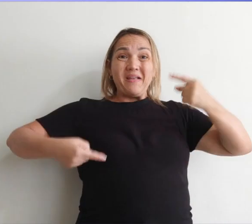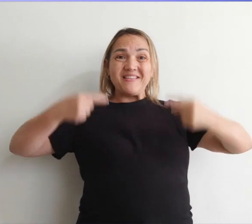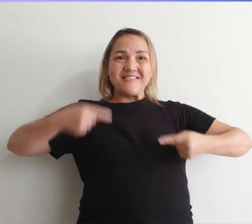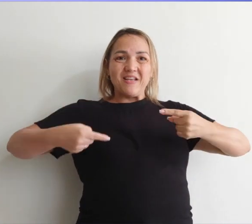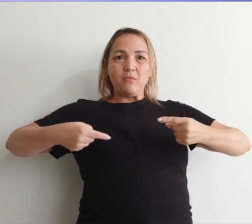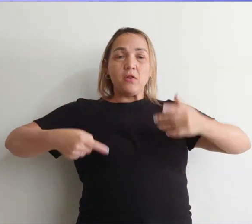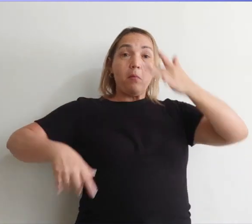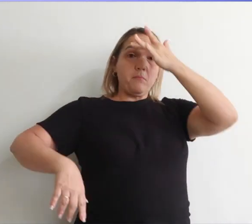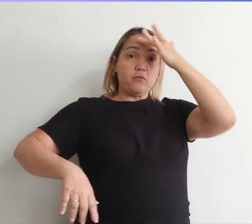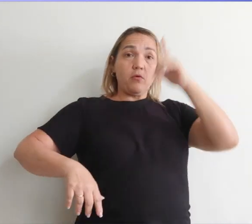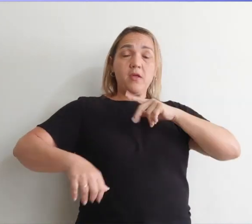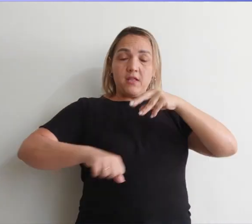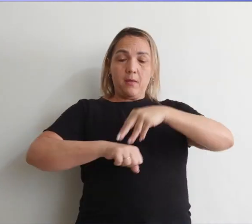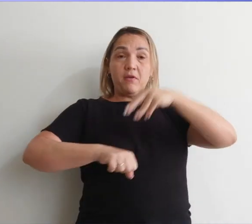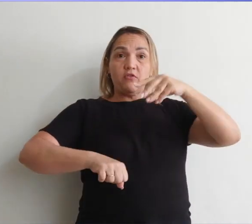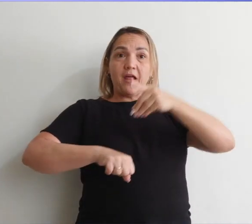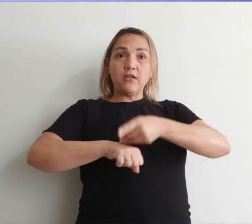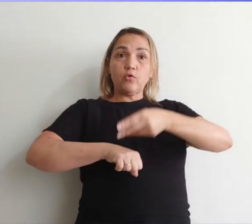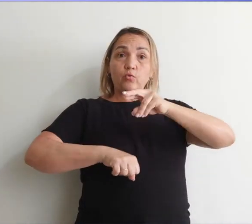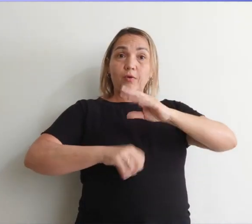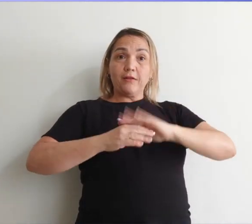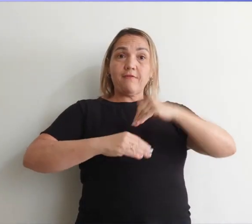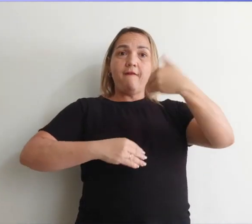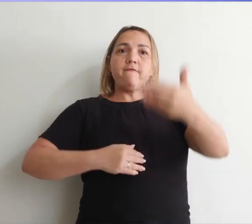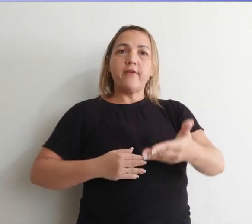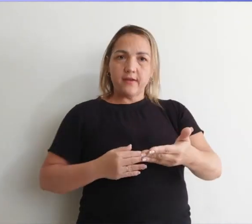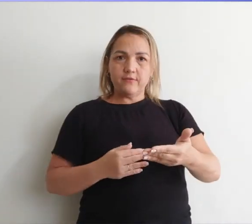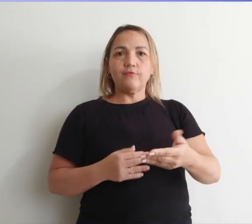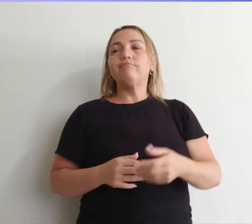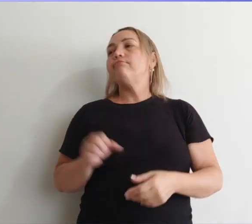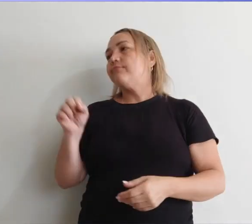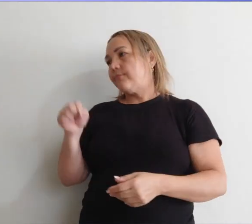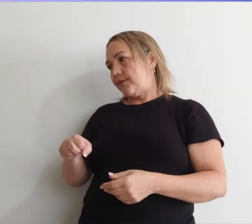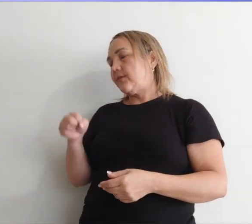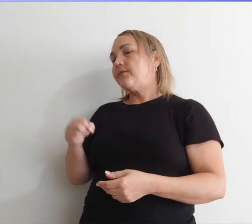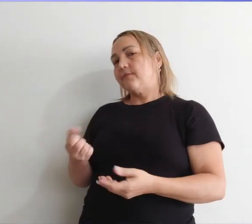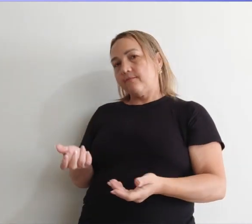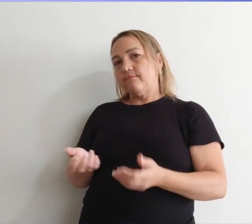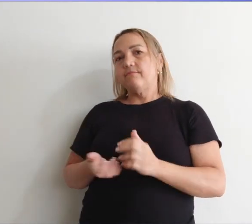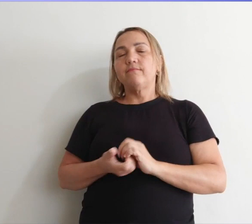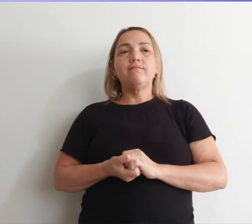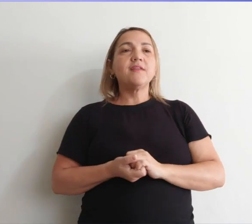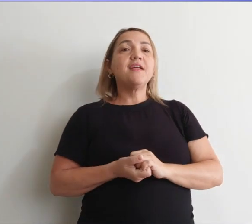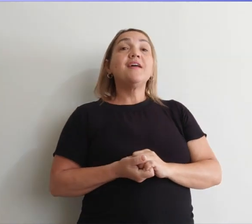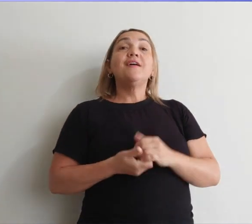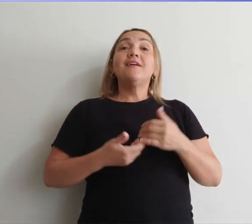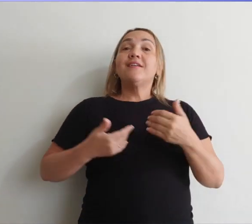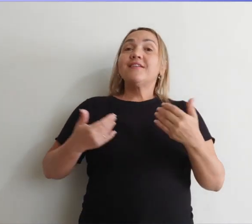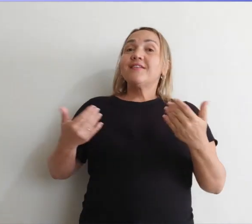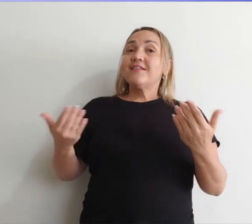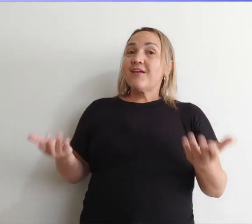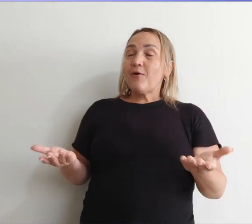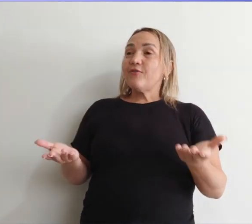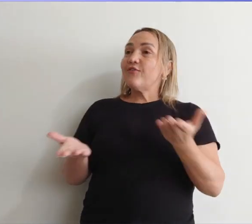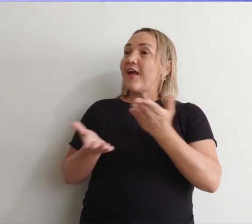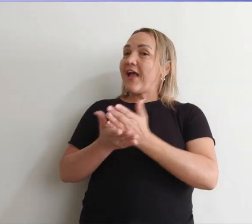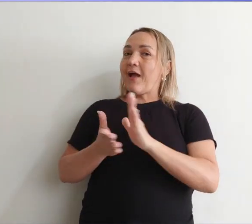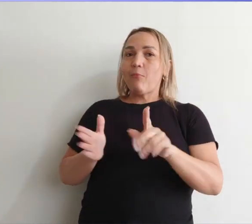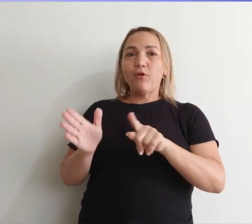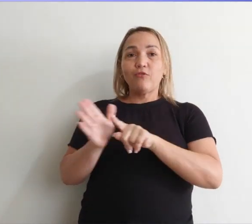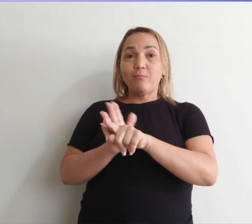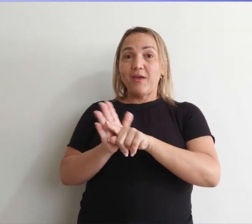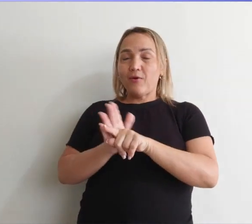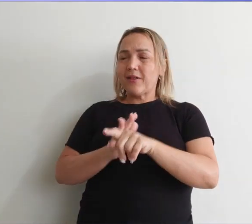competitivo e quem tem mestrado, doutorado, está na frente de quem não tem. Exatamente. É isso, então. A gente finalizou